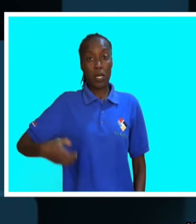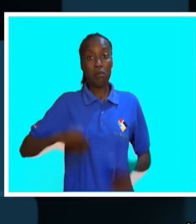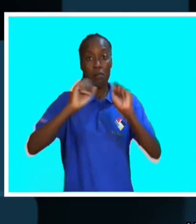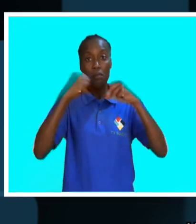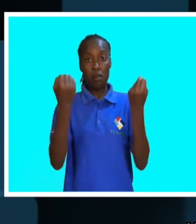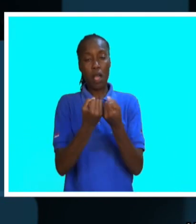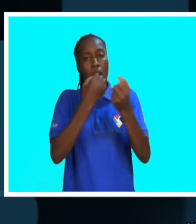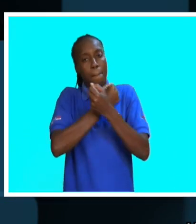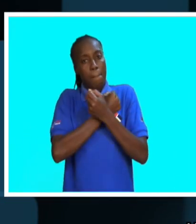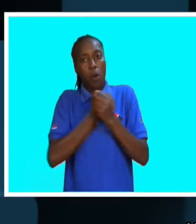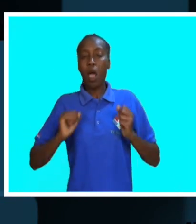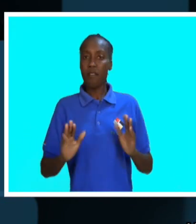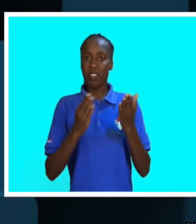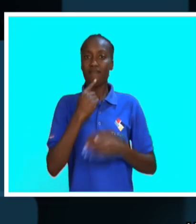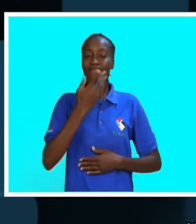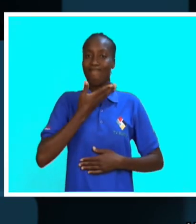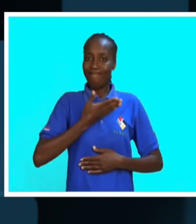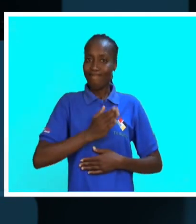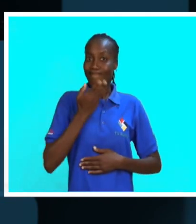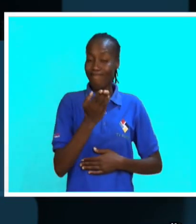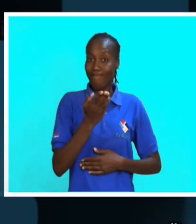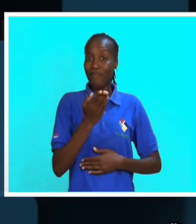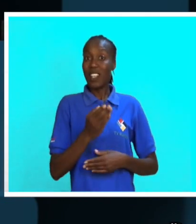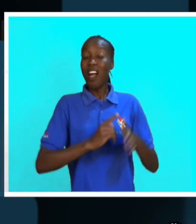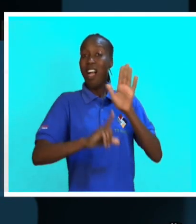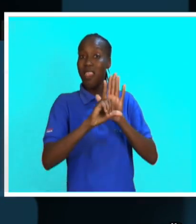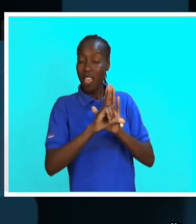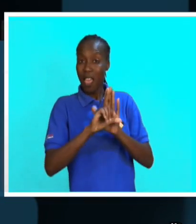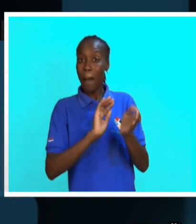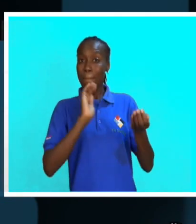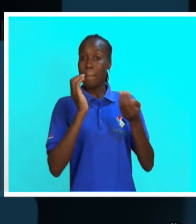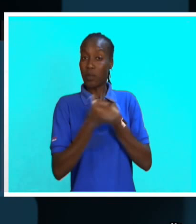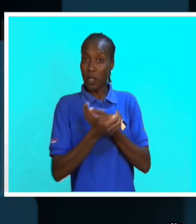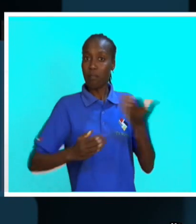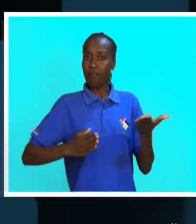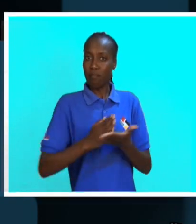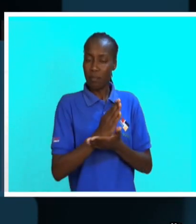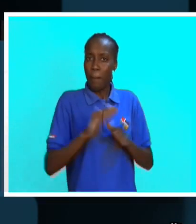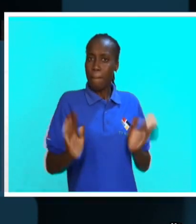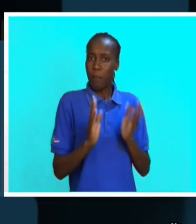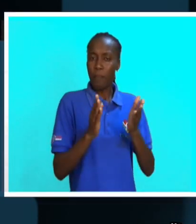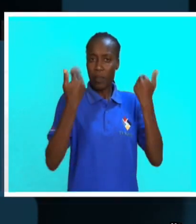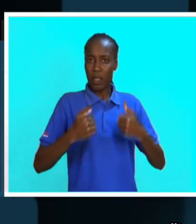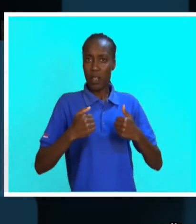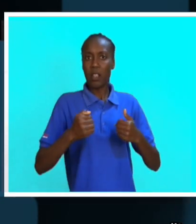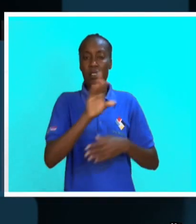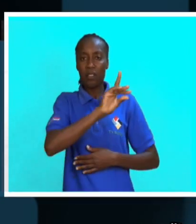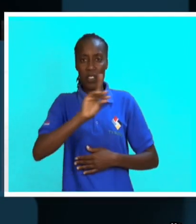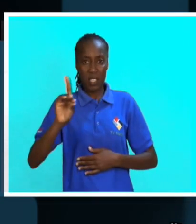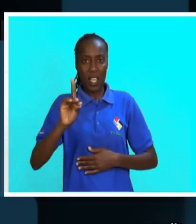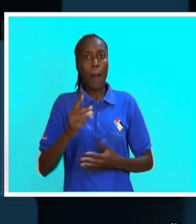Hugo Firmino, presidente da Associação Amor à Vida, acredita que a Lei de Proteção e Promoção dos Direitos